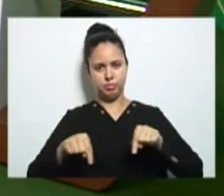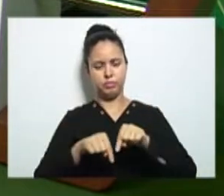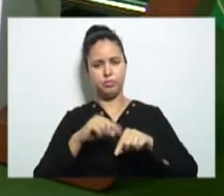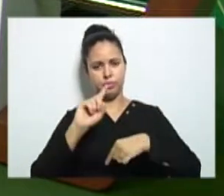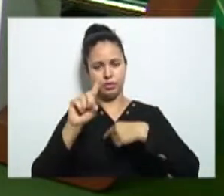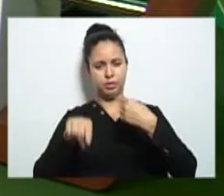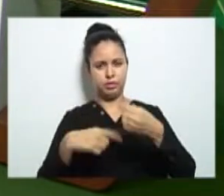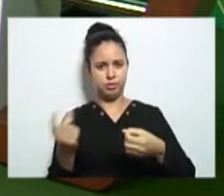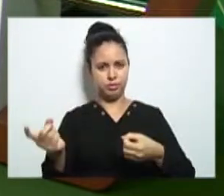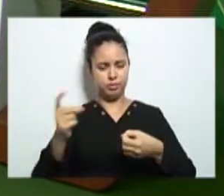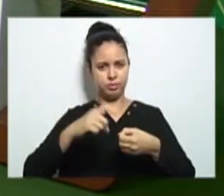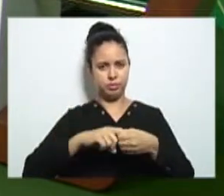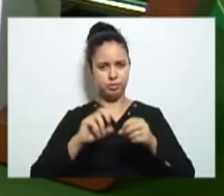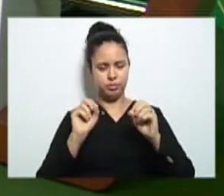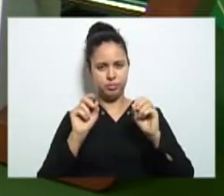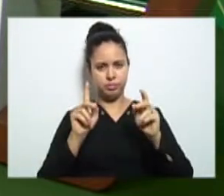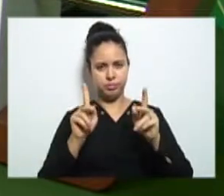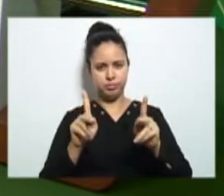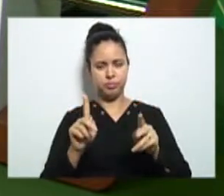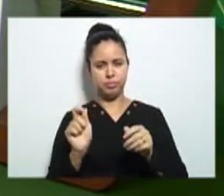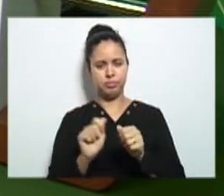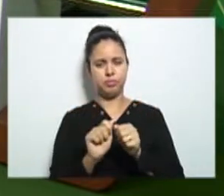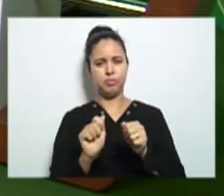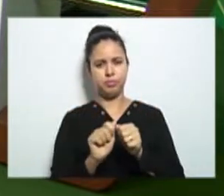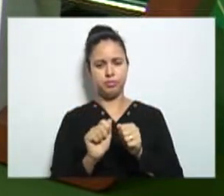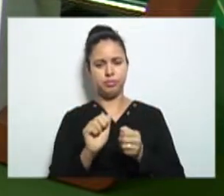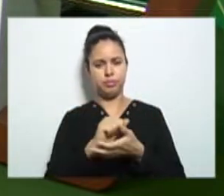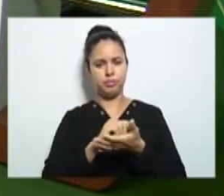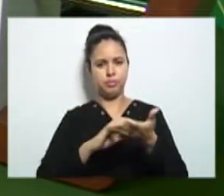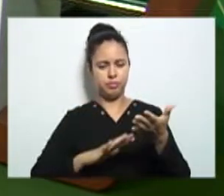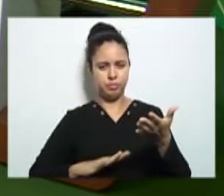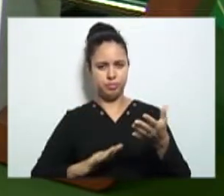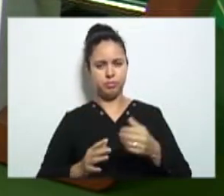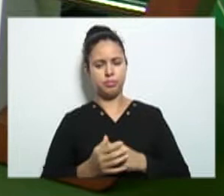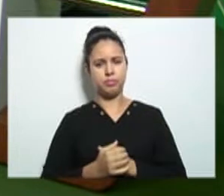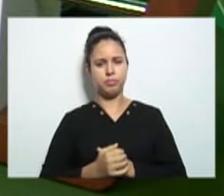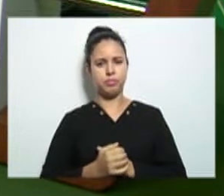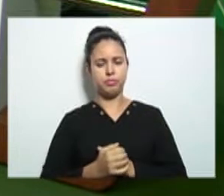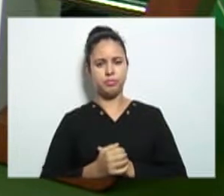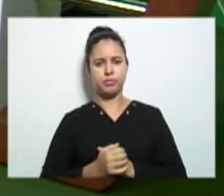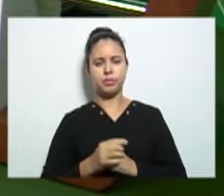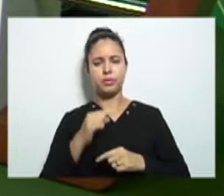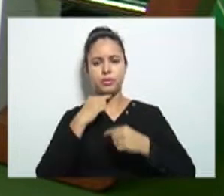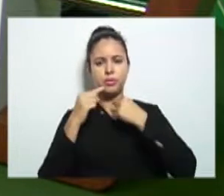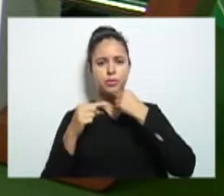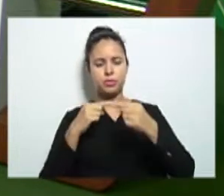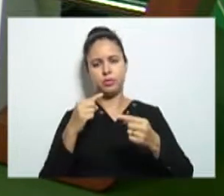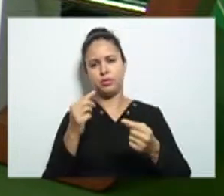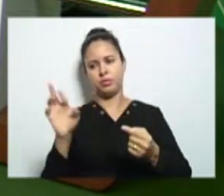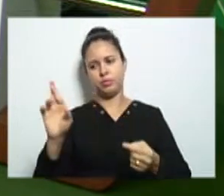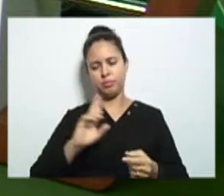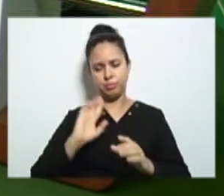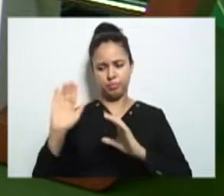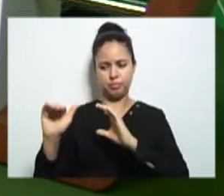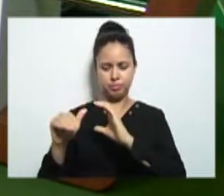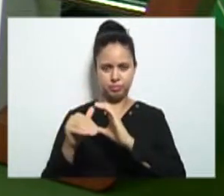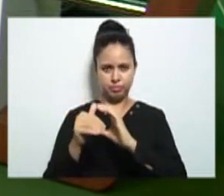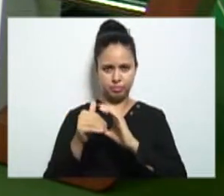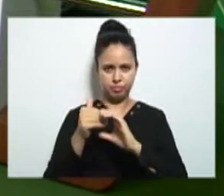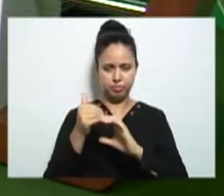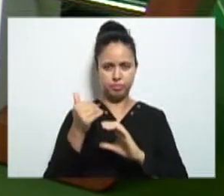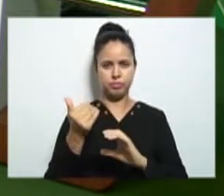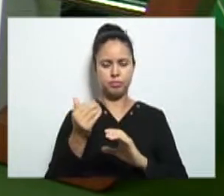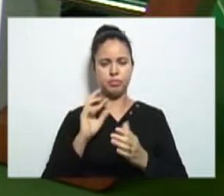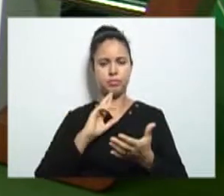a gente volta depois do intervalo. Vocês vão fazer aí as atividades de vocês. Isso, mandem todas as respostas das atividades de sala para depois a gente possa